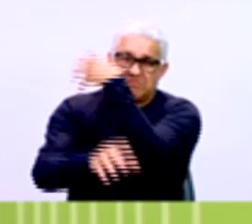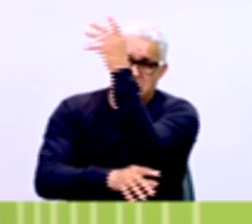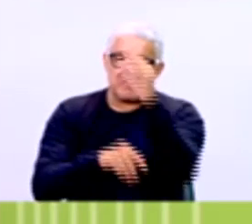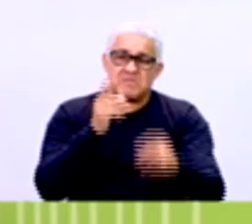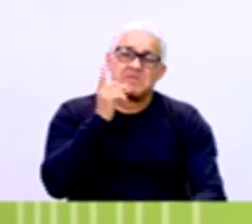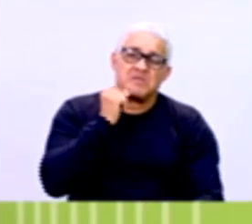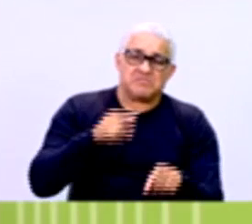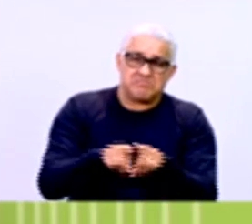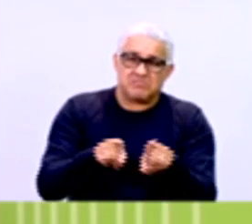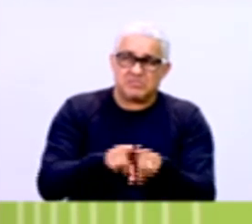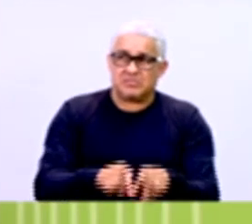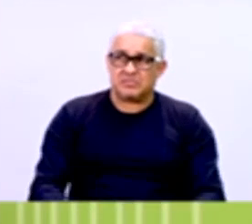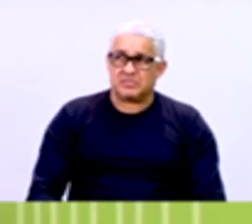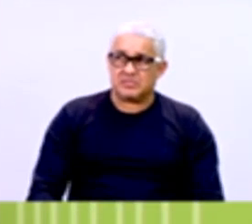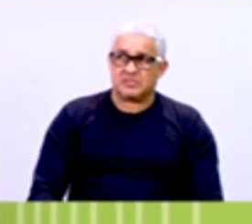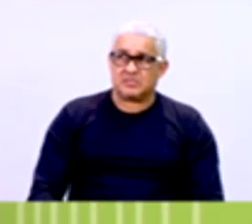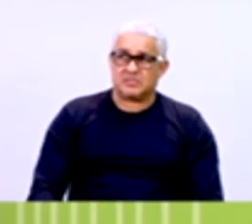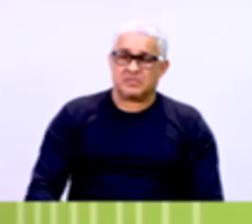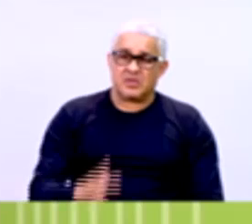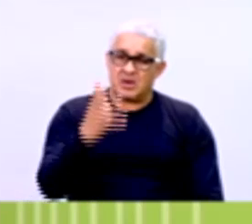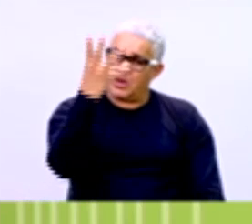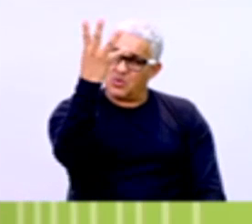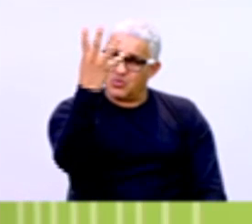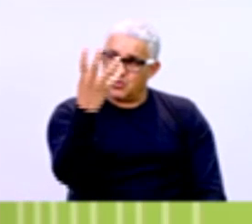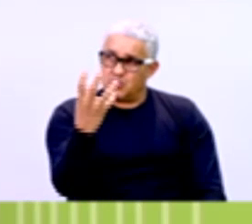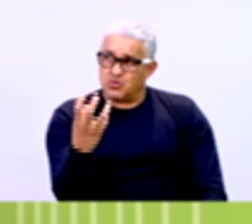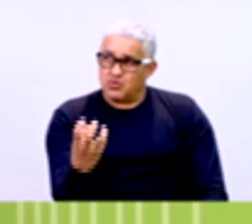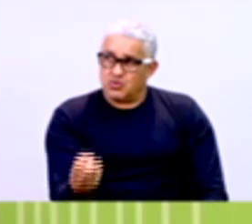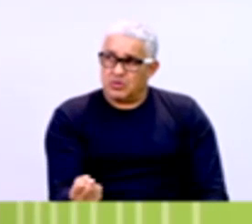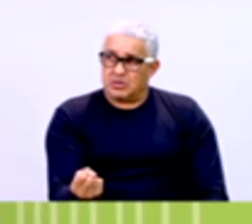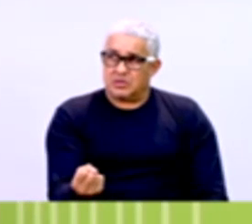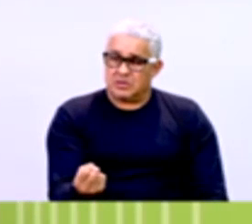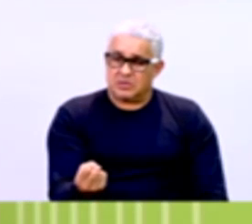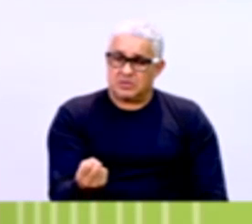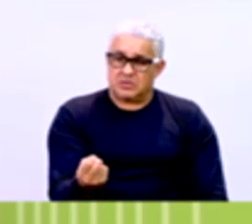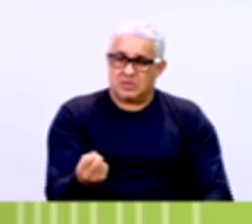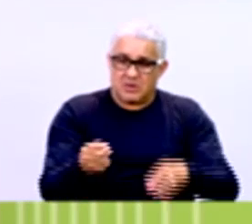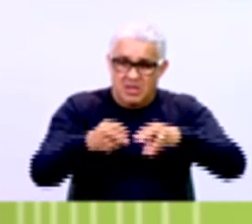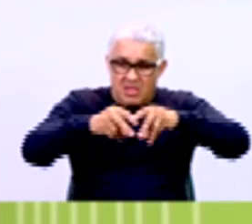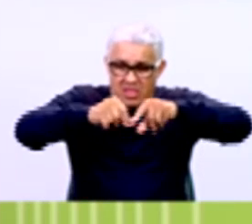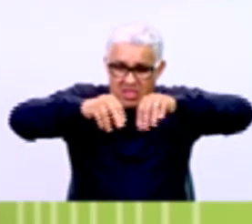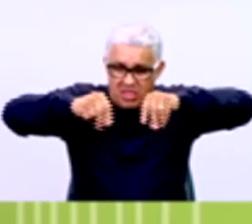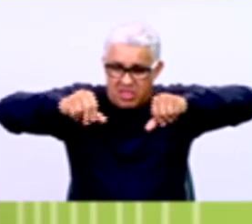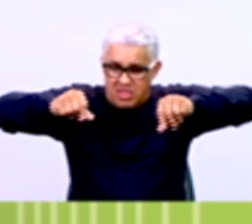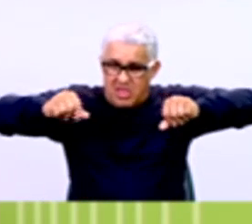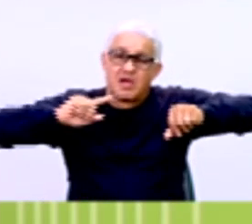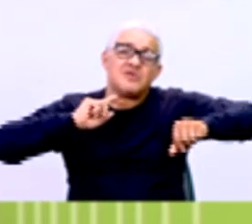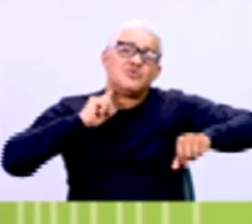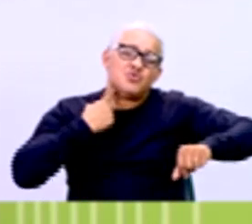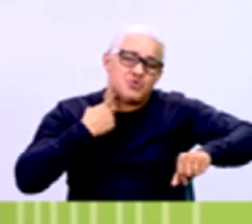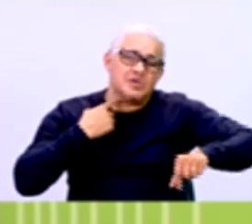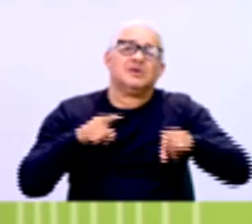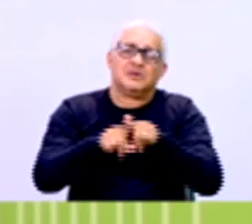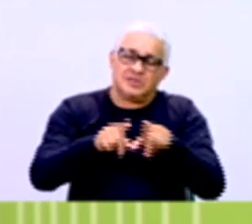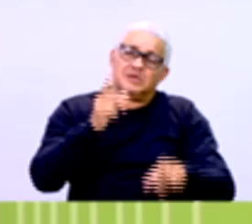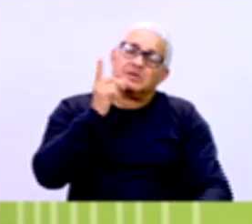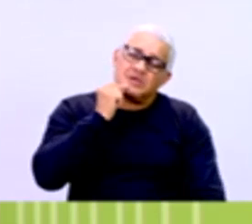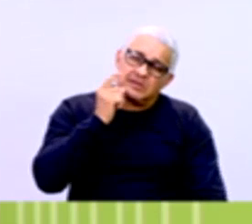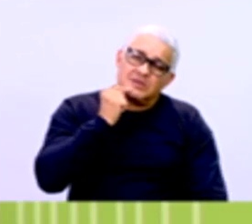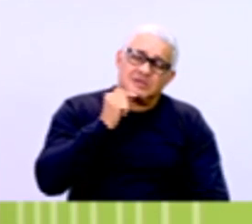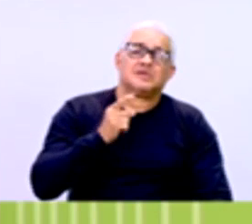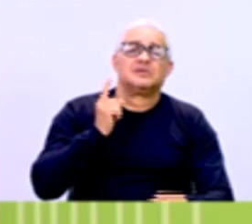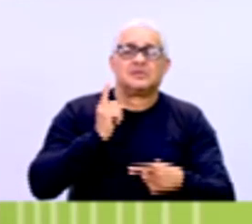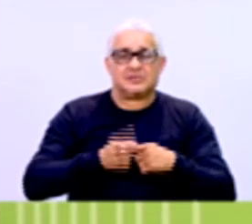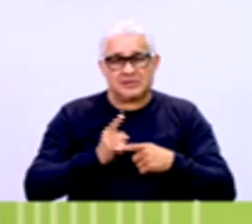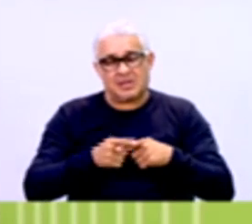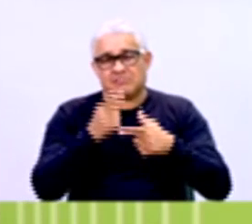algum. Ele percorre, ele infiltra-se no solo, contaminando o solo, contaminando as águas, e isso tudo vem